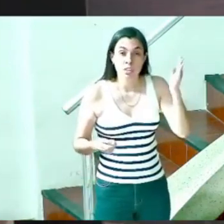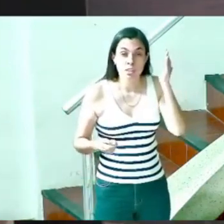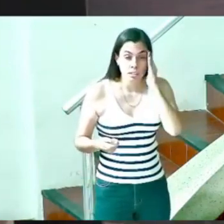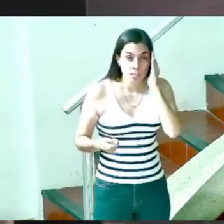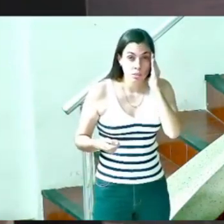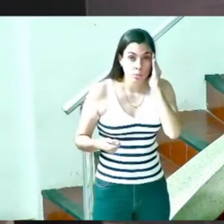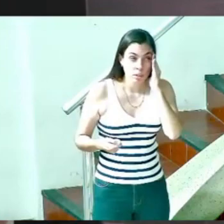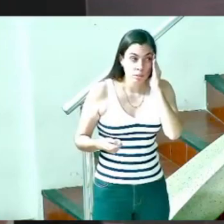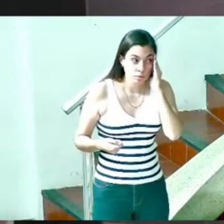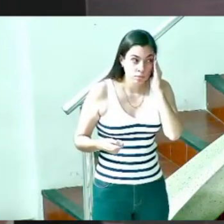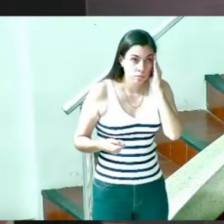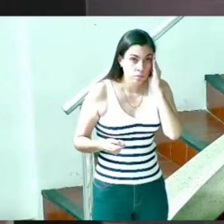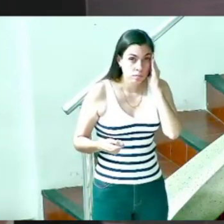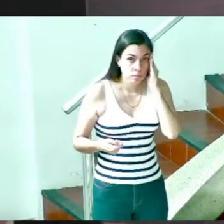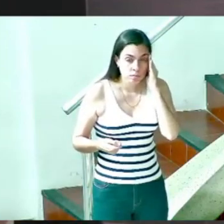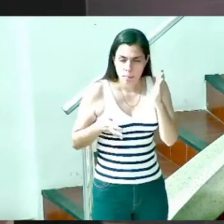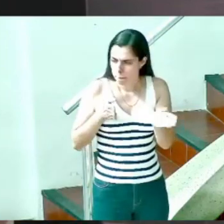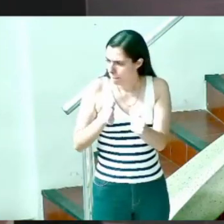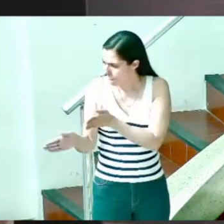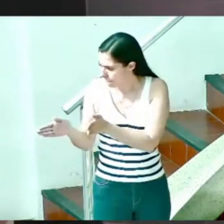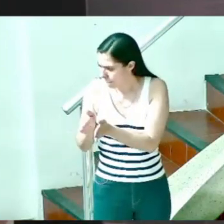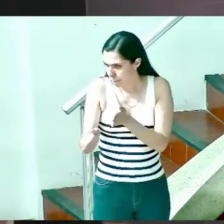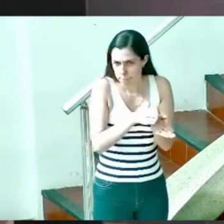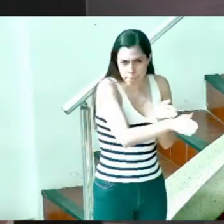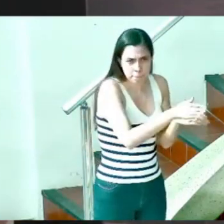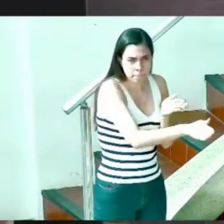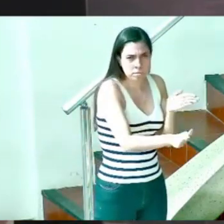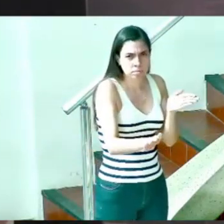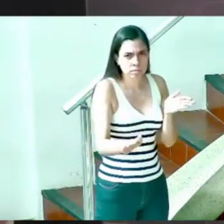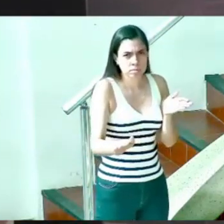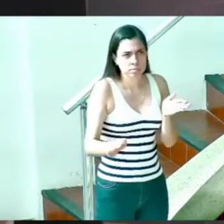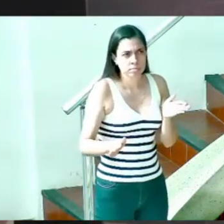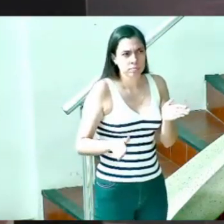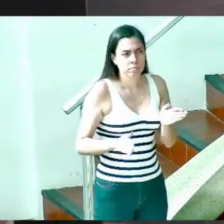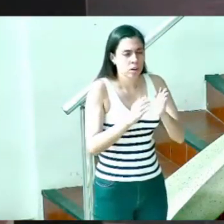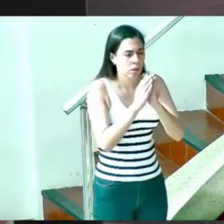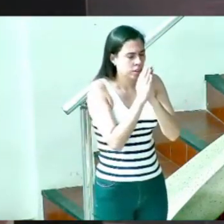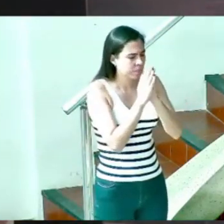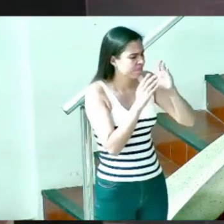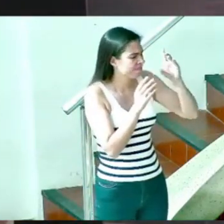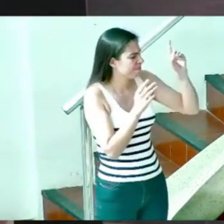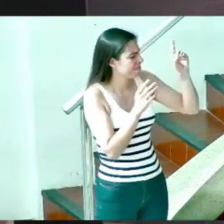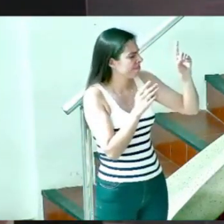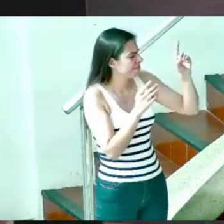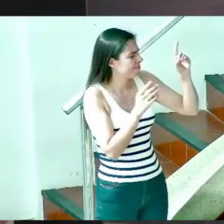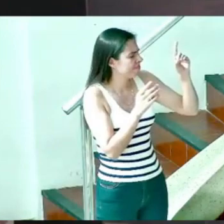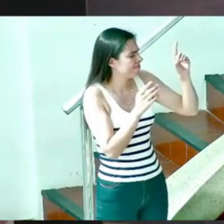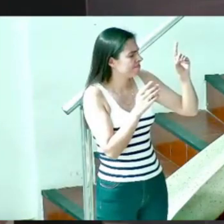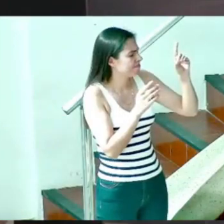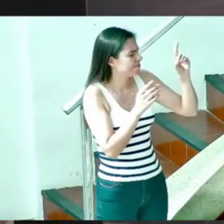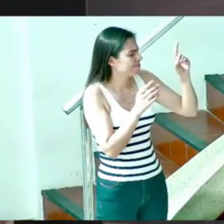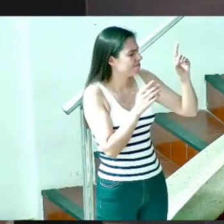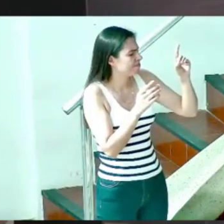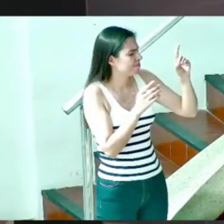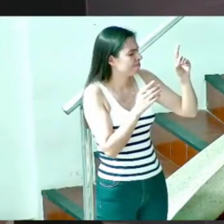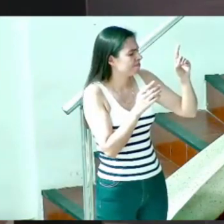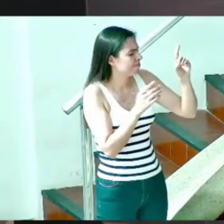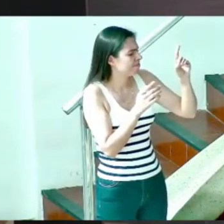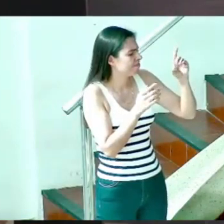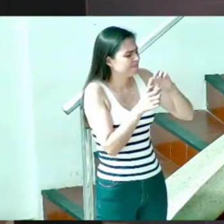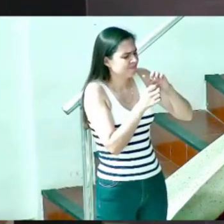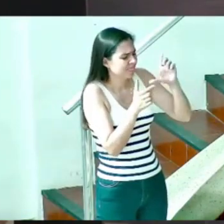fugir dessas tentações. Portanto, ore a Deus e peça: Senhor, não nos deixes cair em